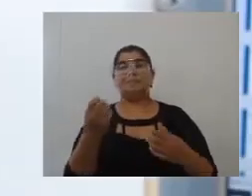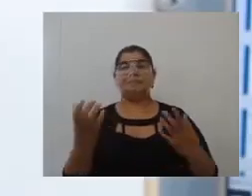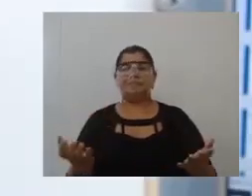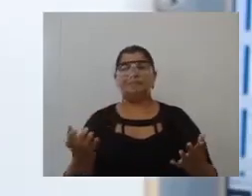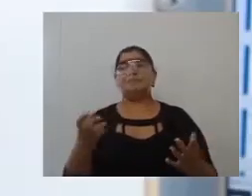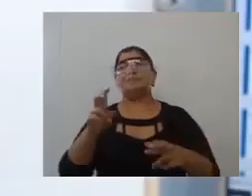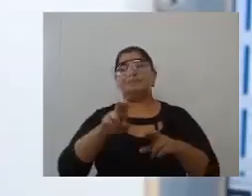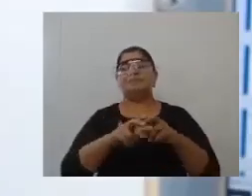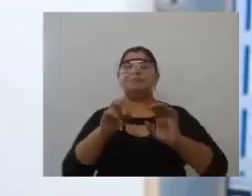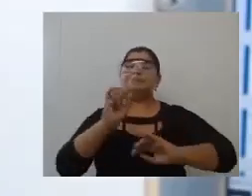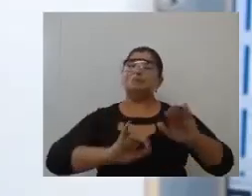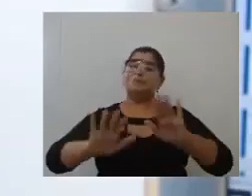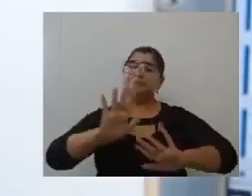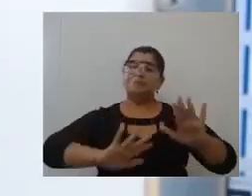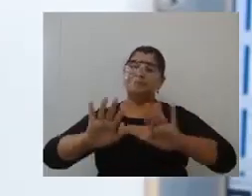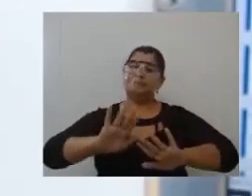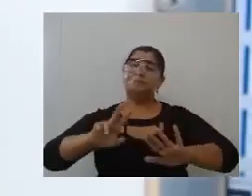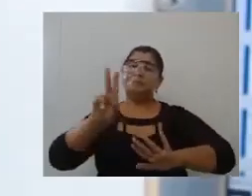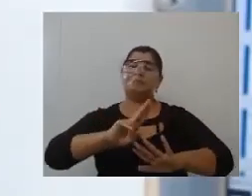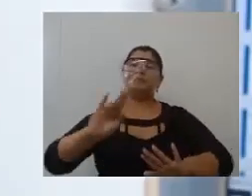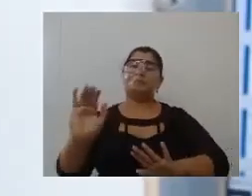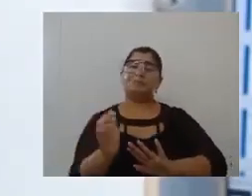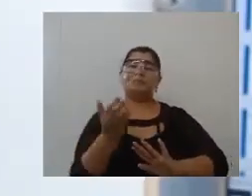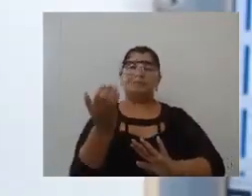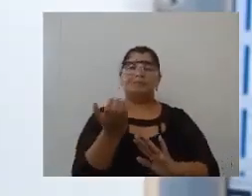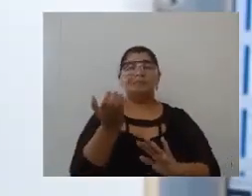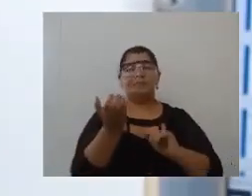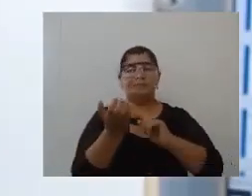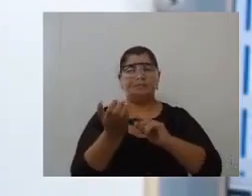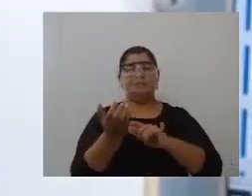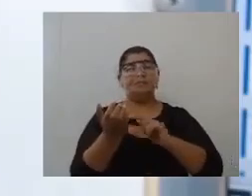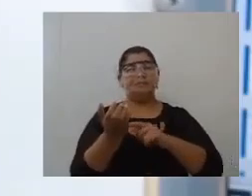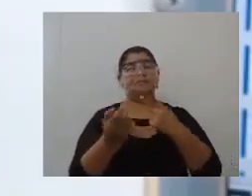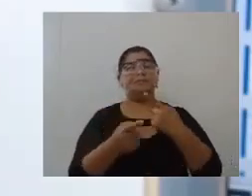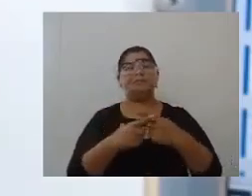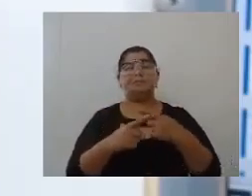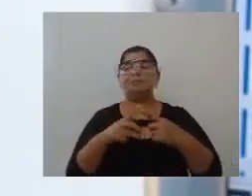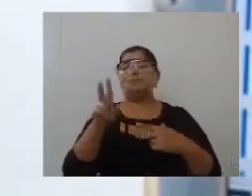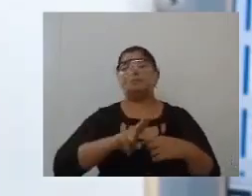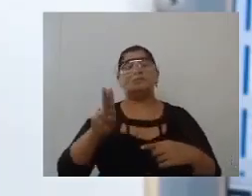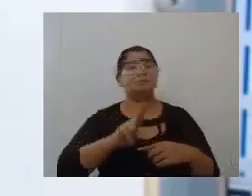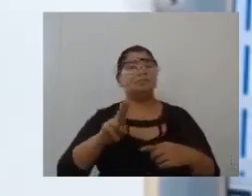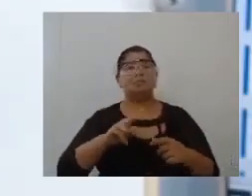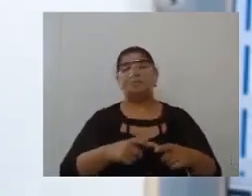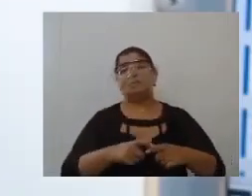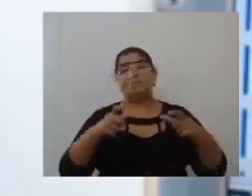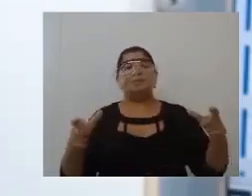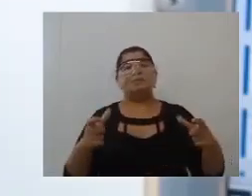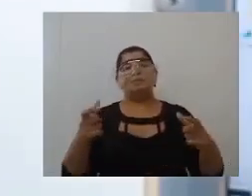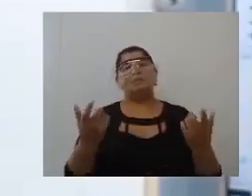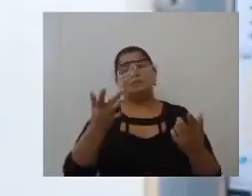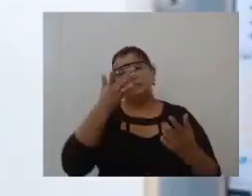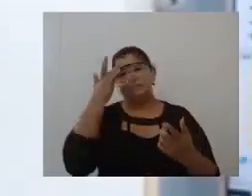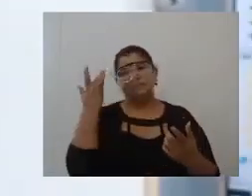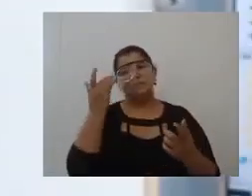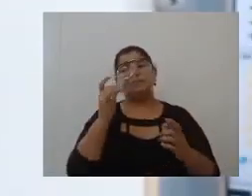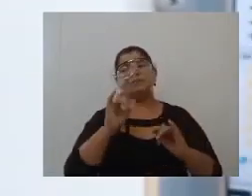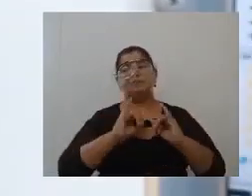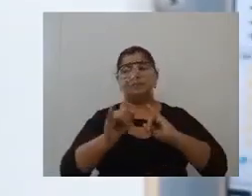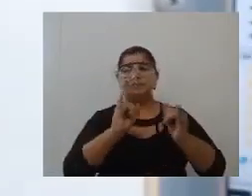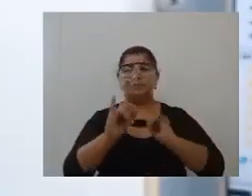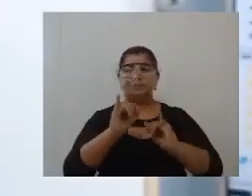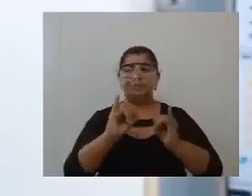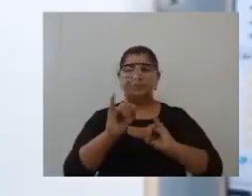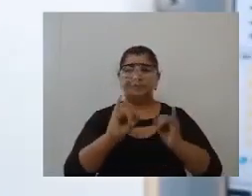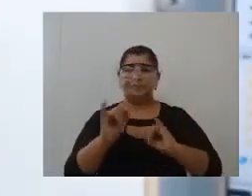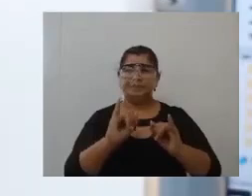falando do celular porque o smartphone hoje em dia é o aparelho utilizado na grande maioria dos acessos. Vamos ter cuidado